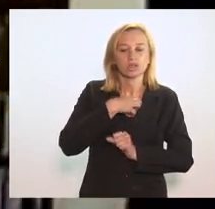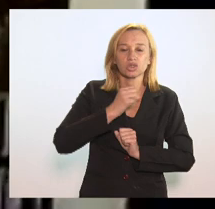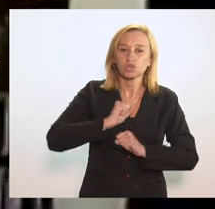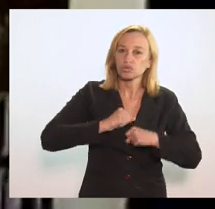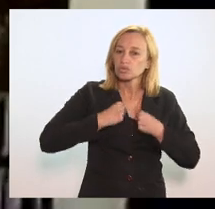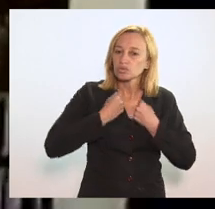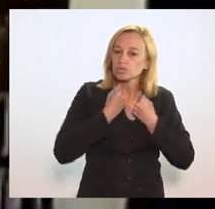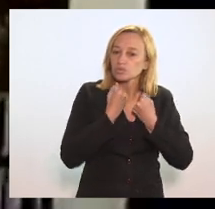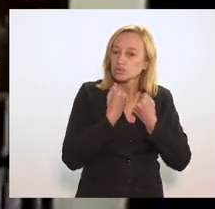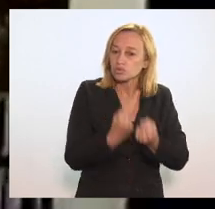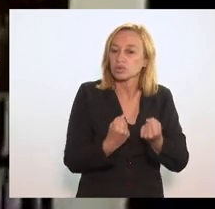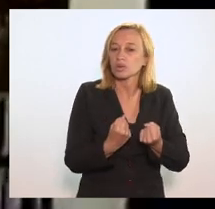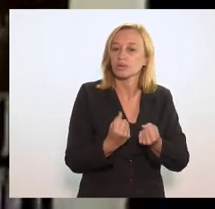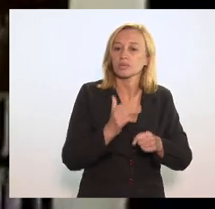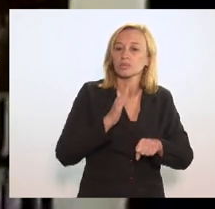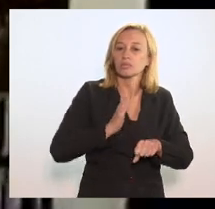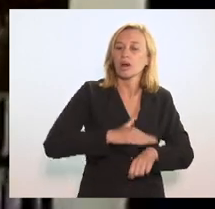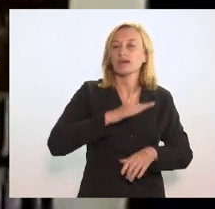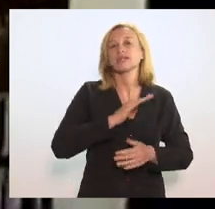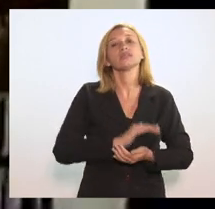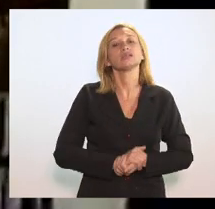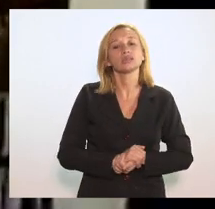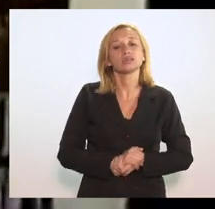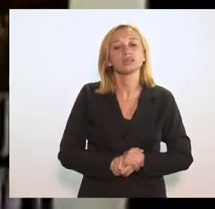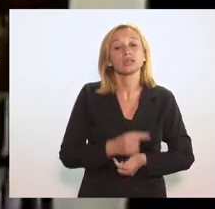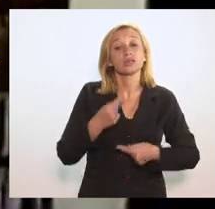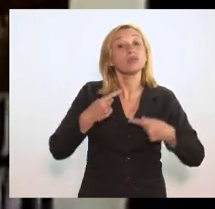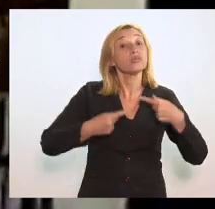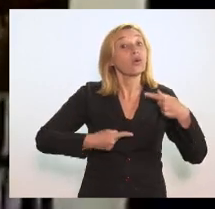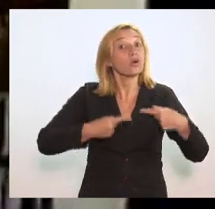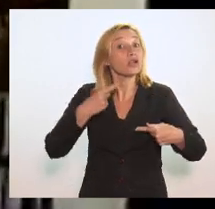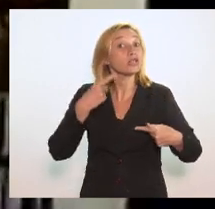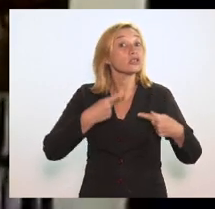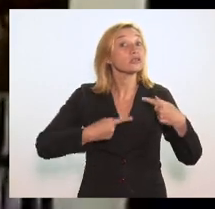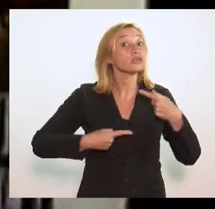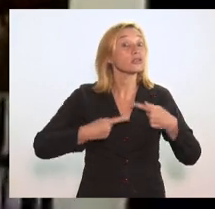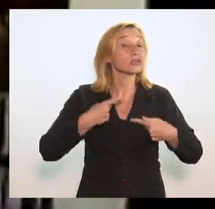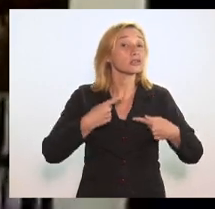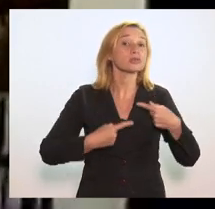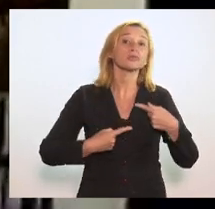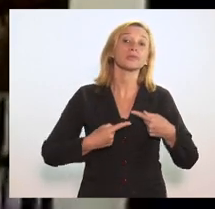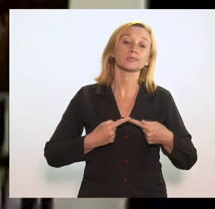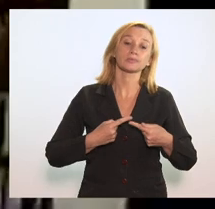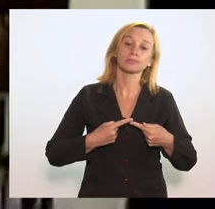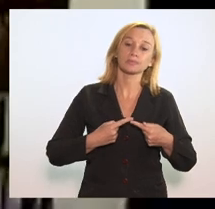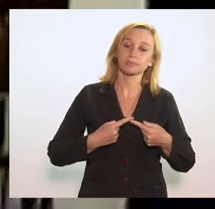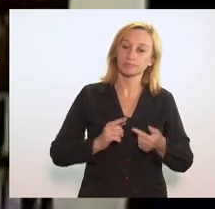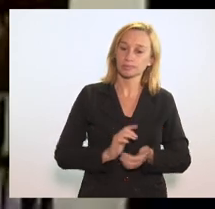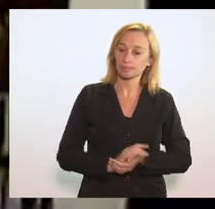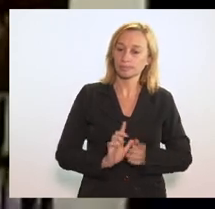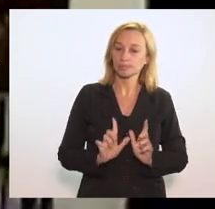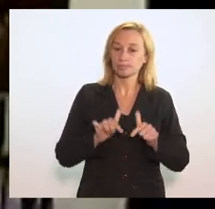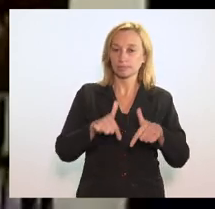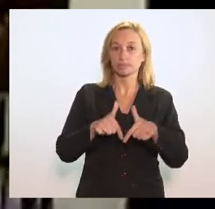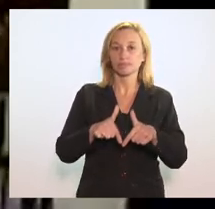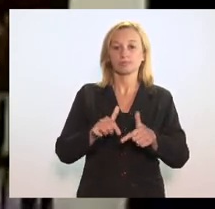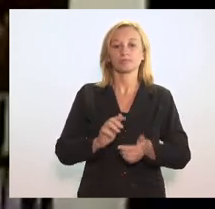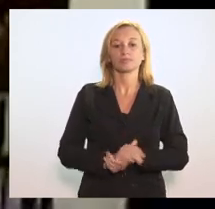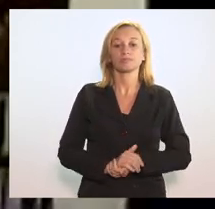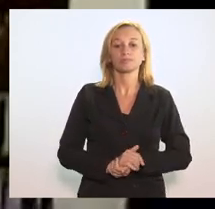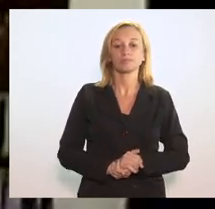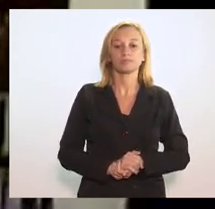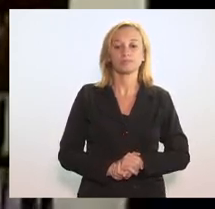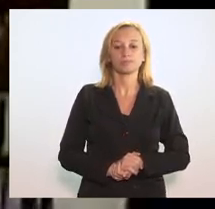reforçarmos, né, a alavanca política para colocar em funcionamento